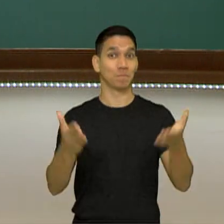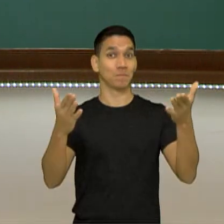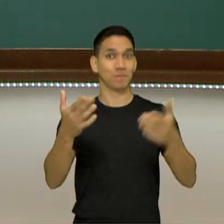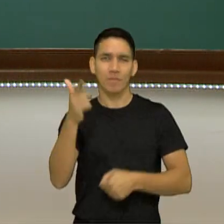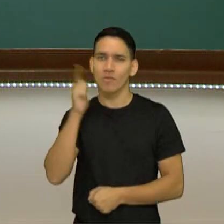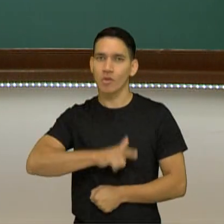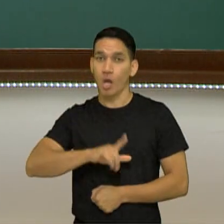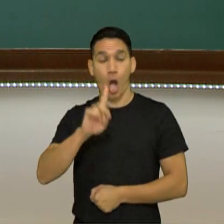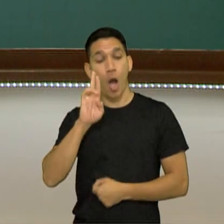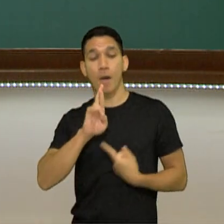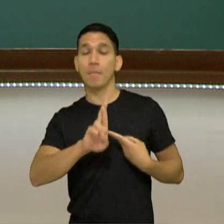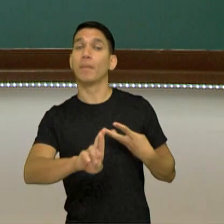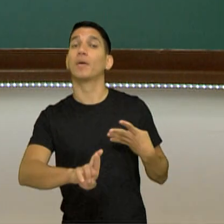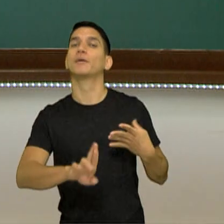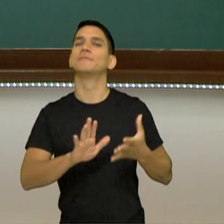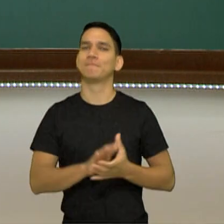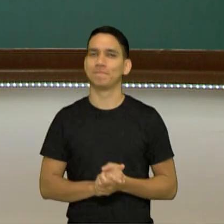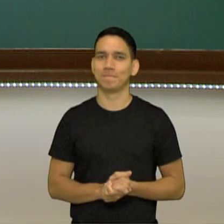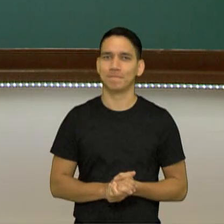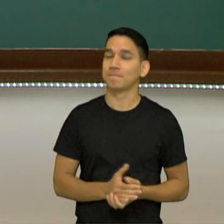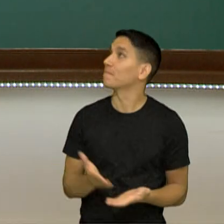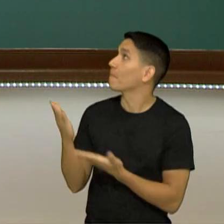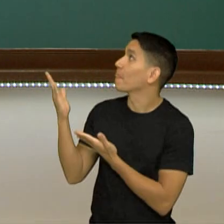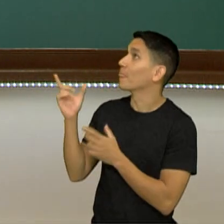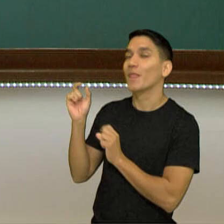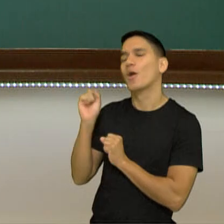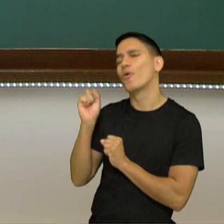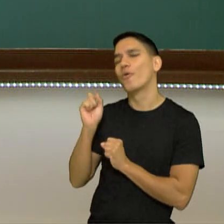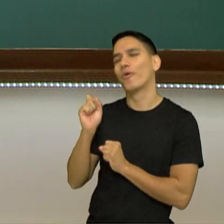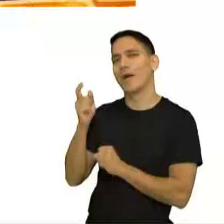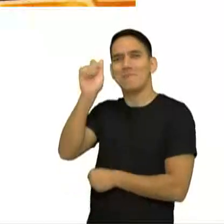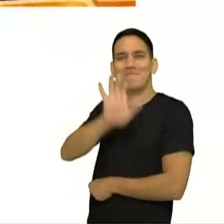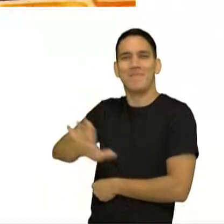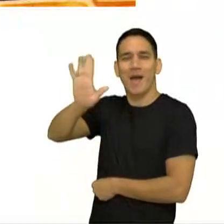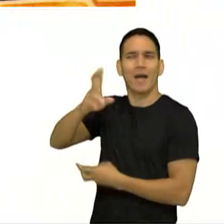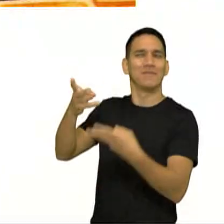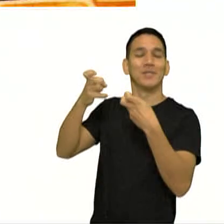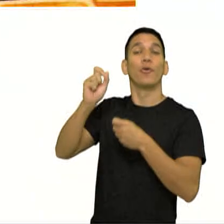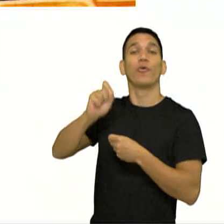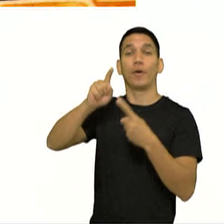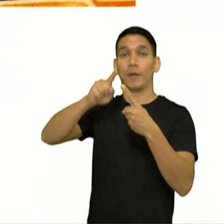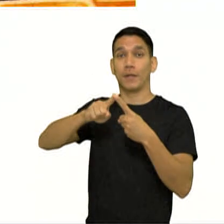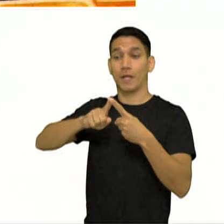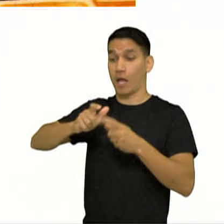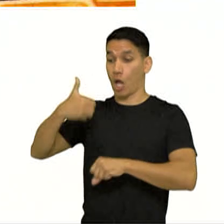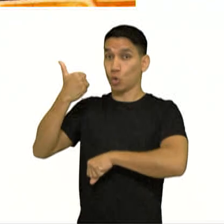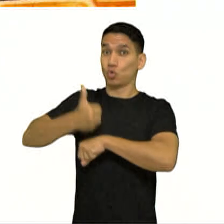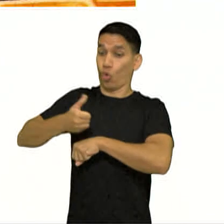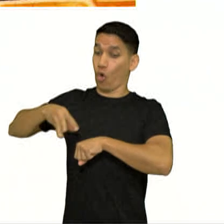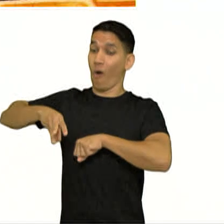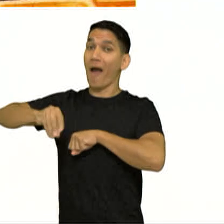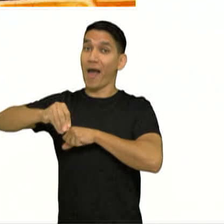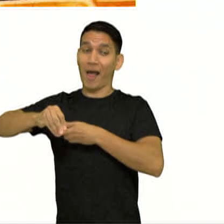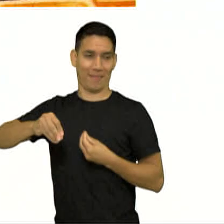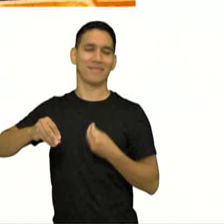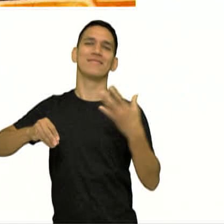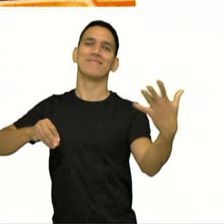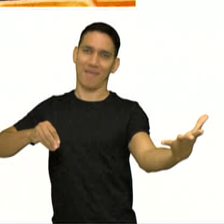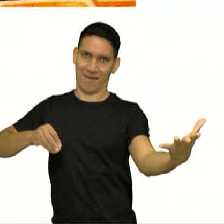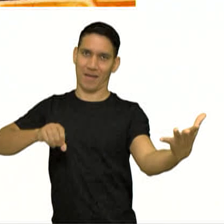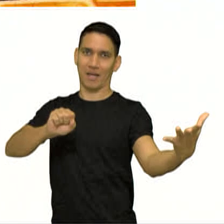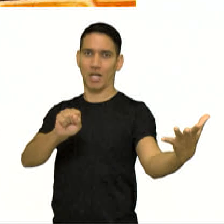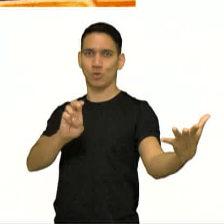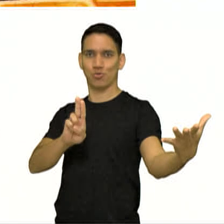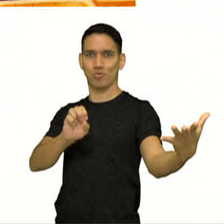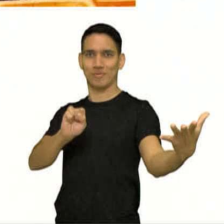E aí, pessoal, vamos para a resposta então? Então, o que a gente vê na imagem? O sucerano, que é quem está doando a terra, o doador das